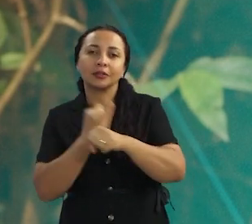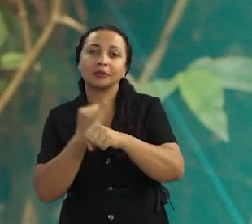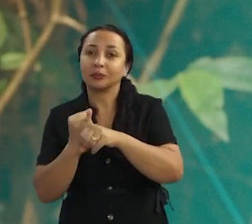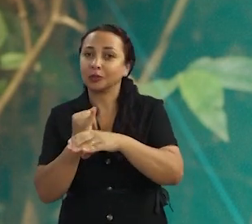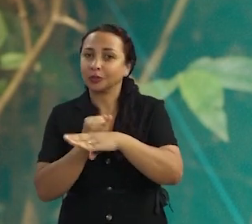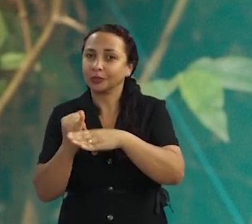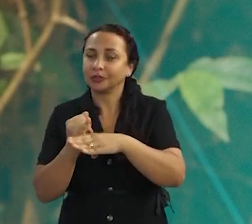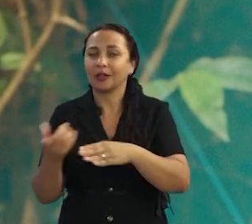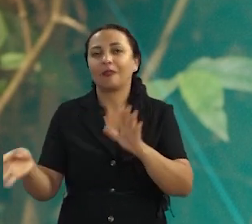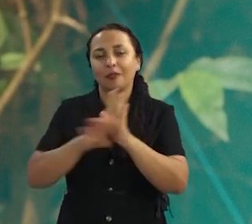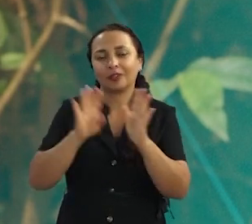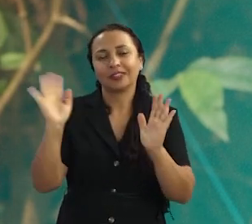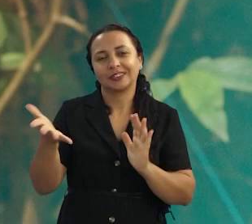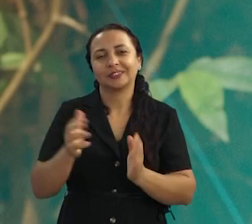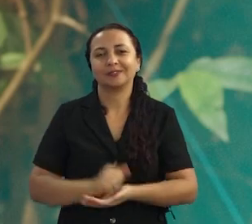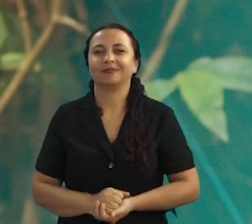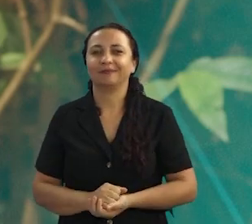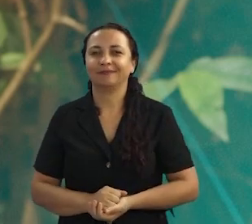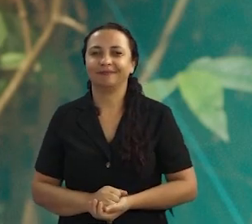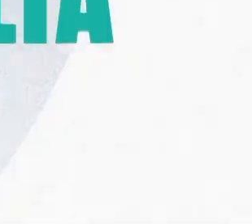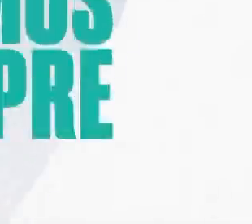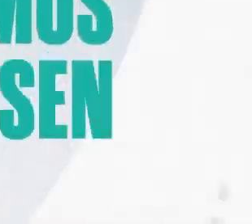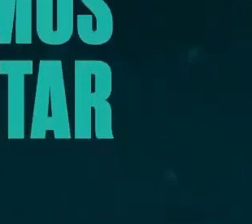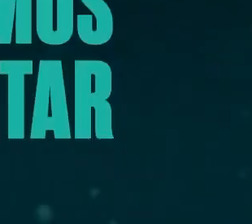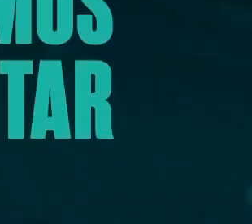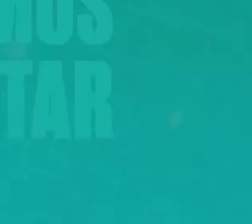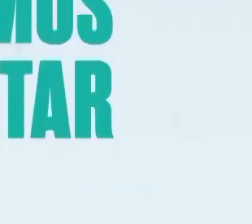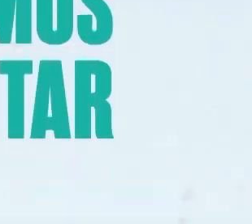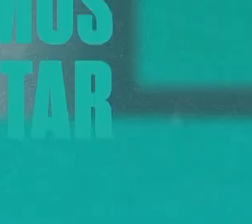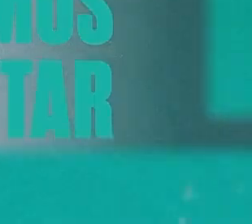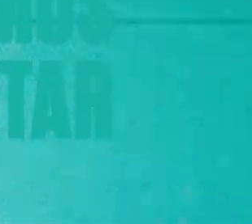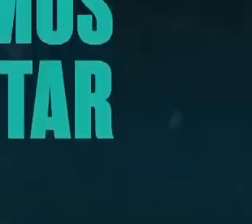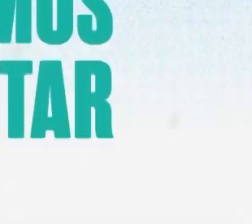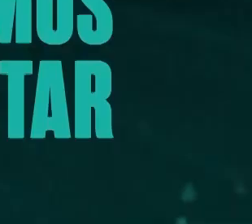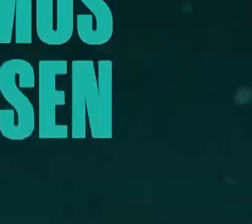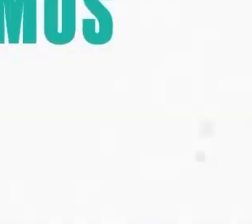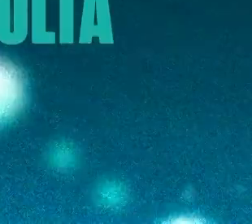de Itapetinga. A gente volta já já.